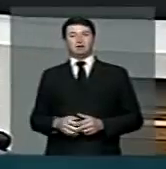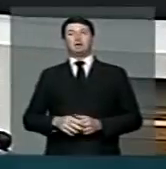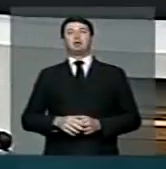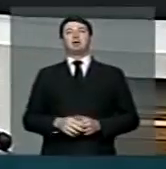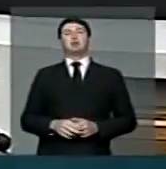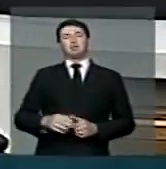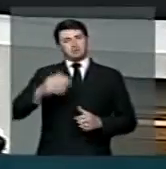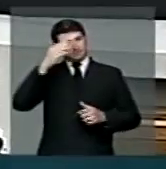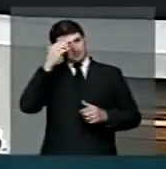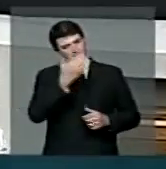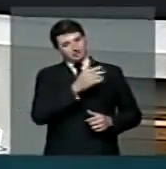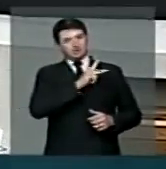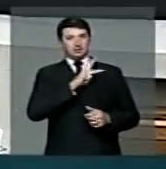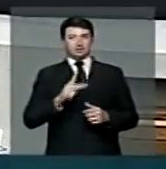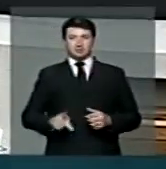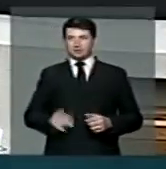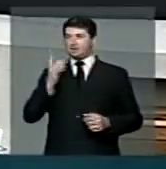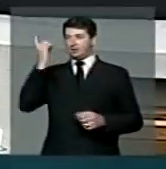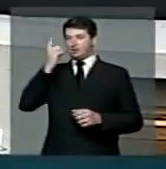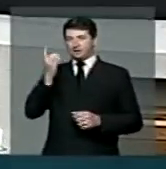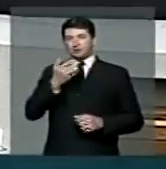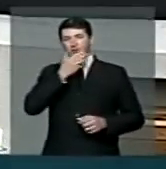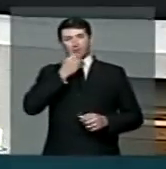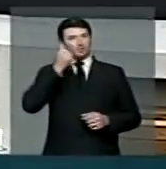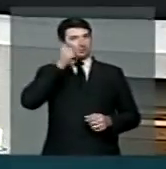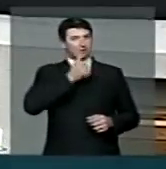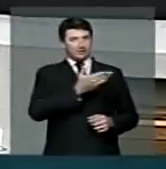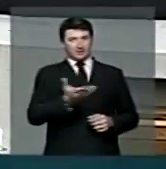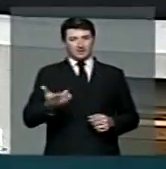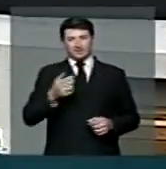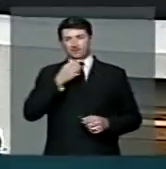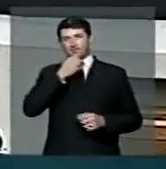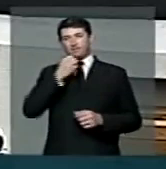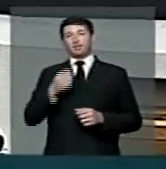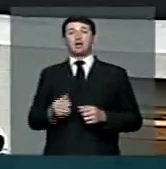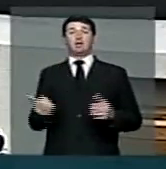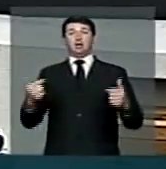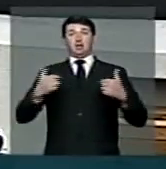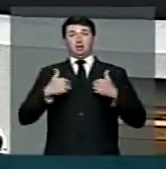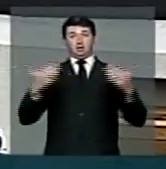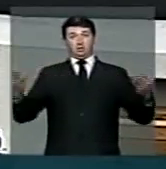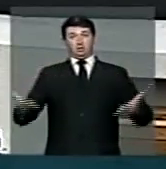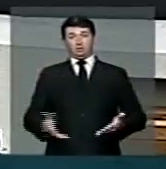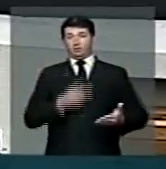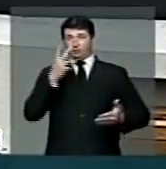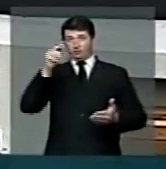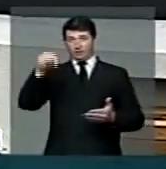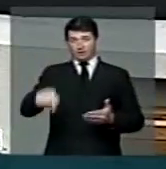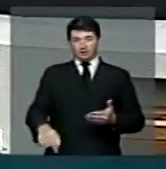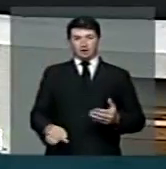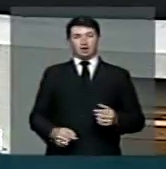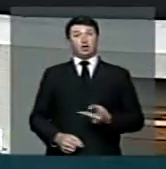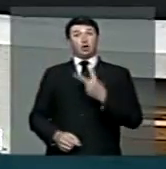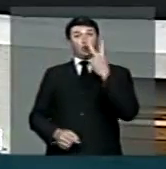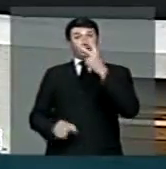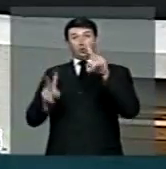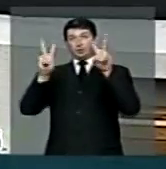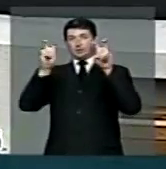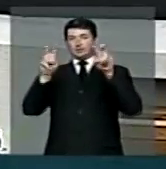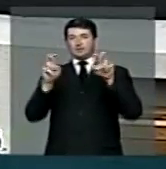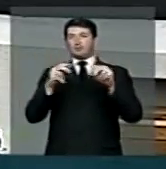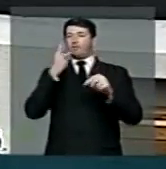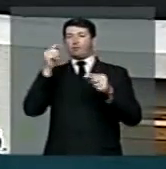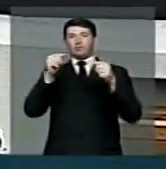presidente, senhores e senhoras parlamentares, vou tratar aqui de dois temas relacionados